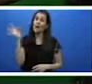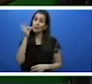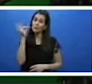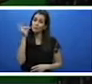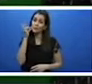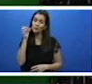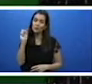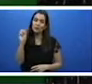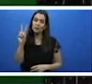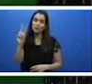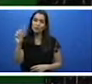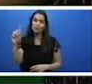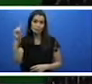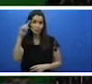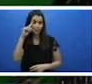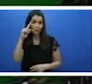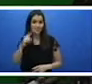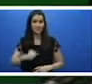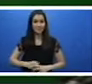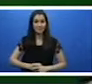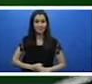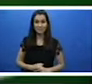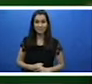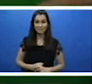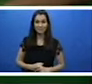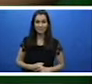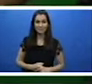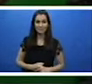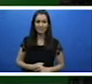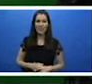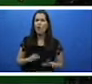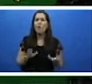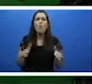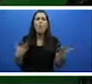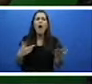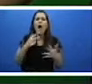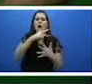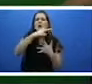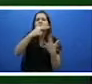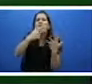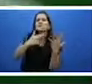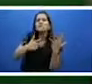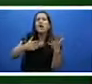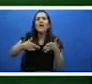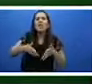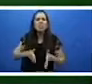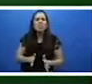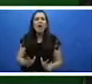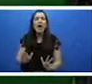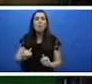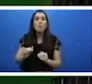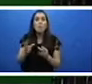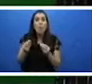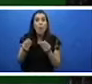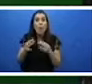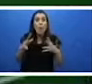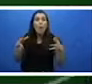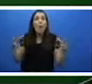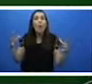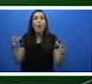camundongo, 21 dias. E qual espécie dá à luz a mais filhotes?